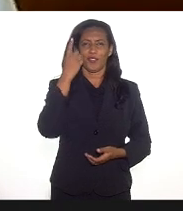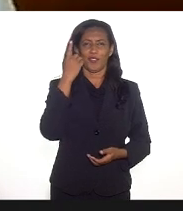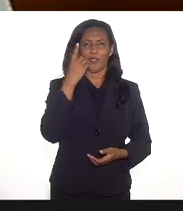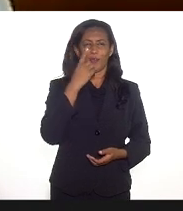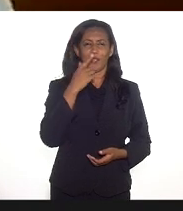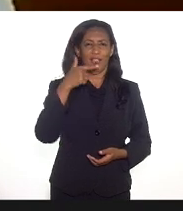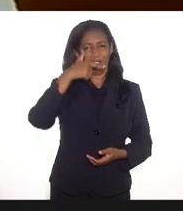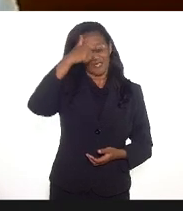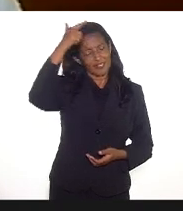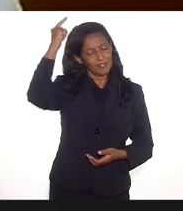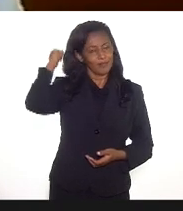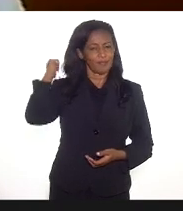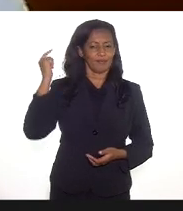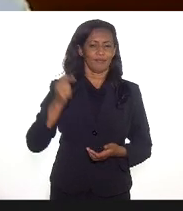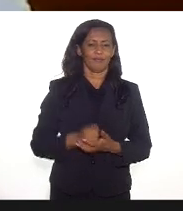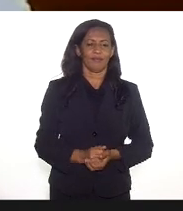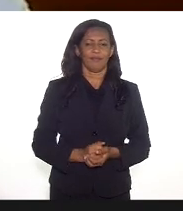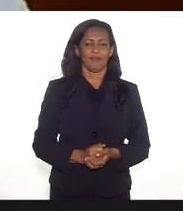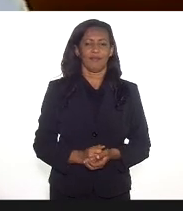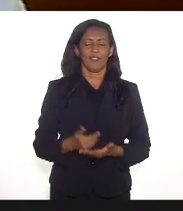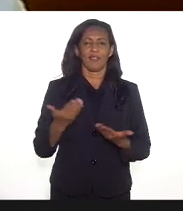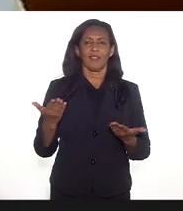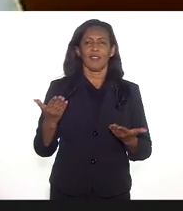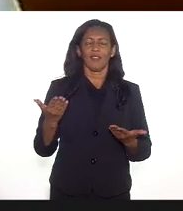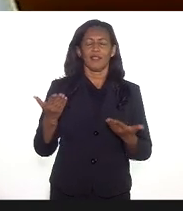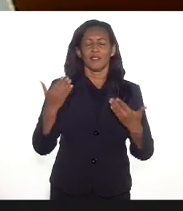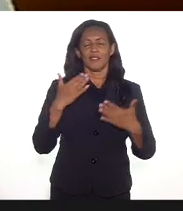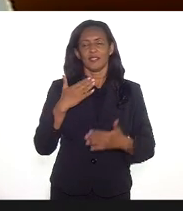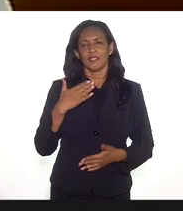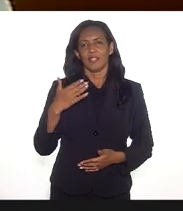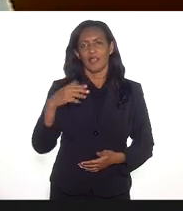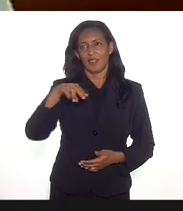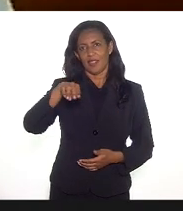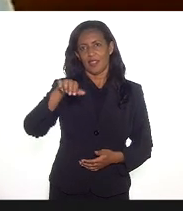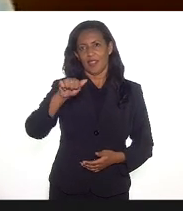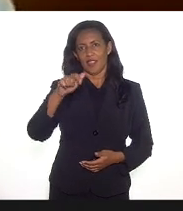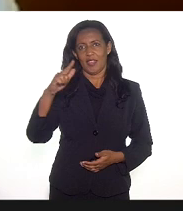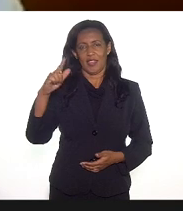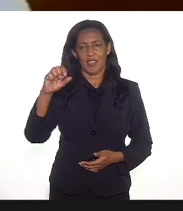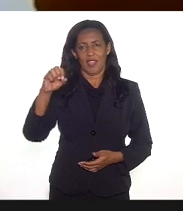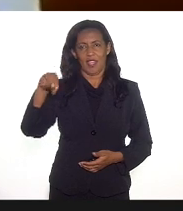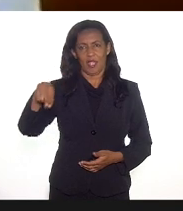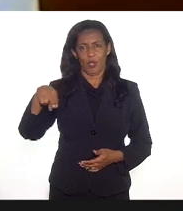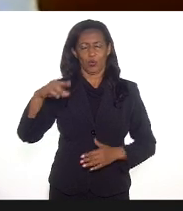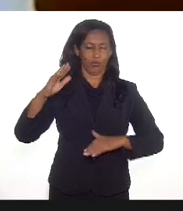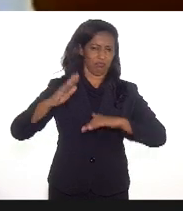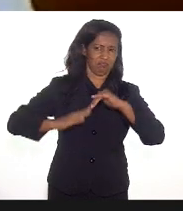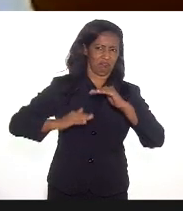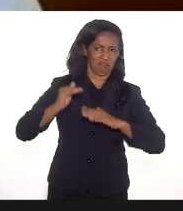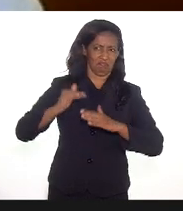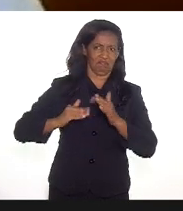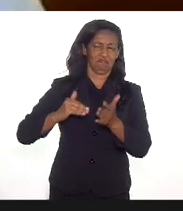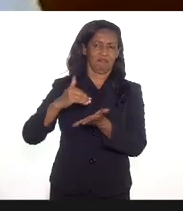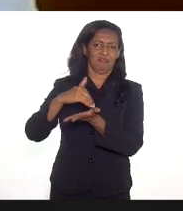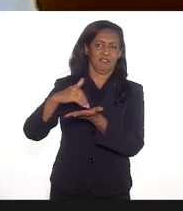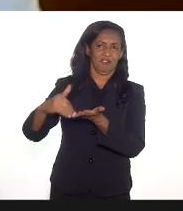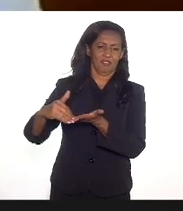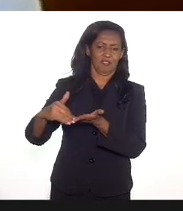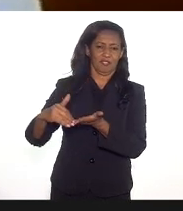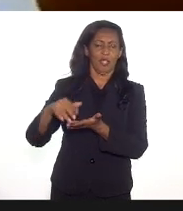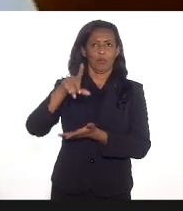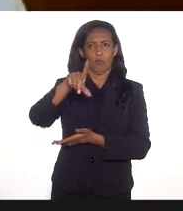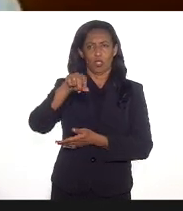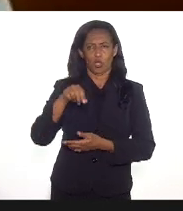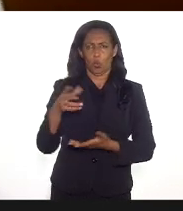cumprimentar o secretário de Fazenda, Nelson Rocha, que é uma capacidade, uma escola belíssima do governo